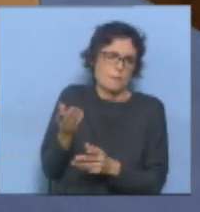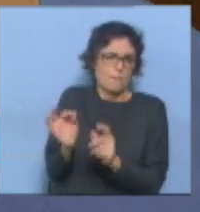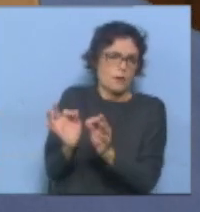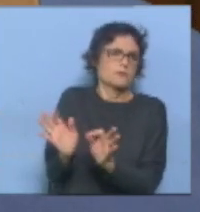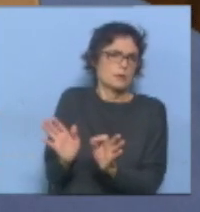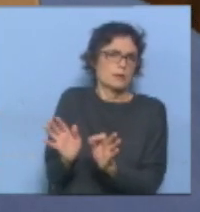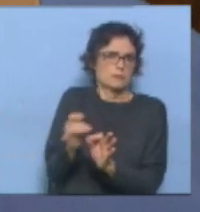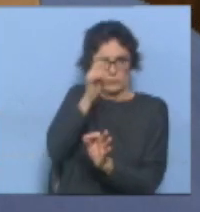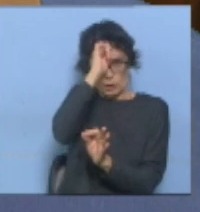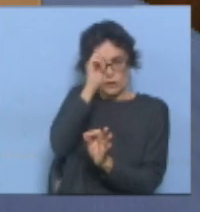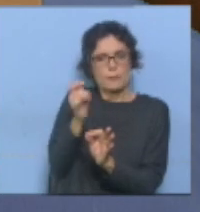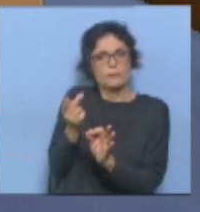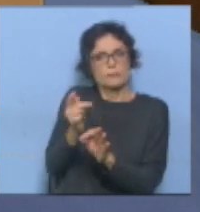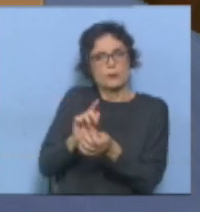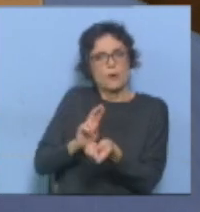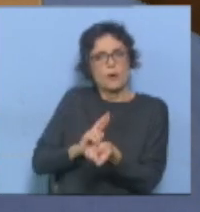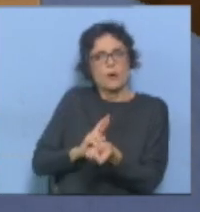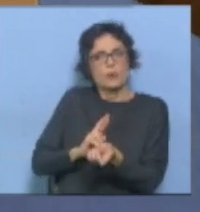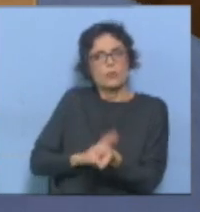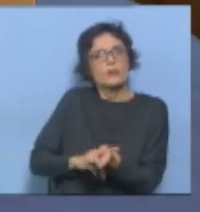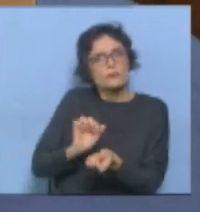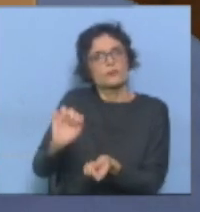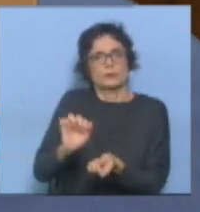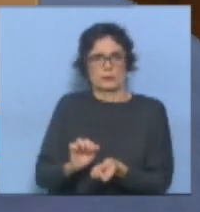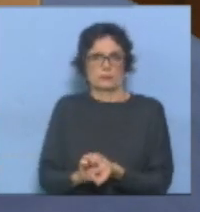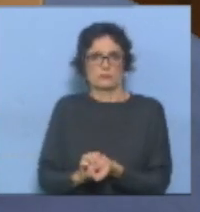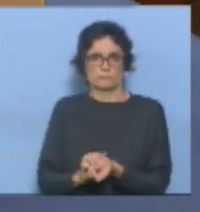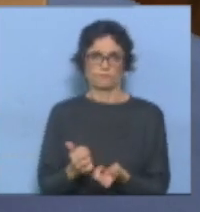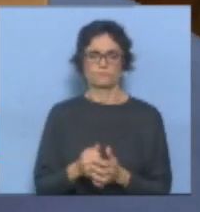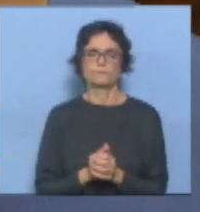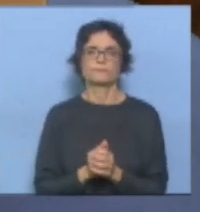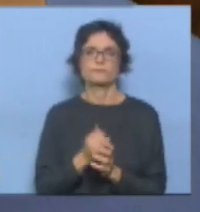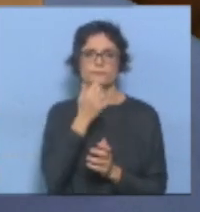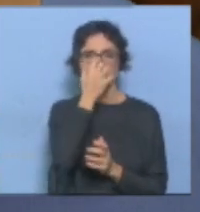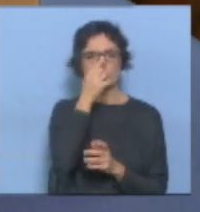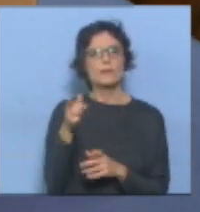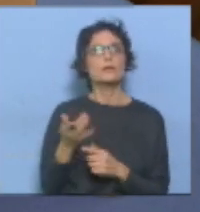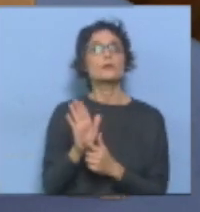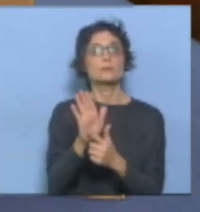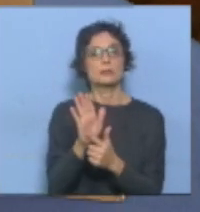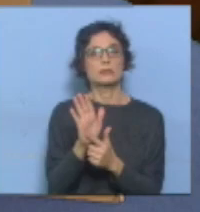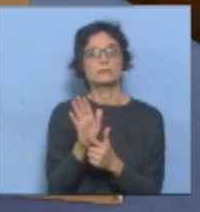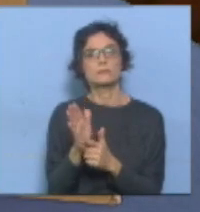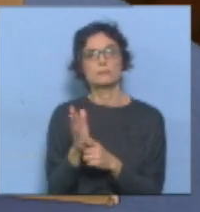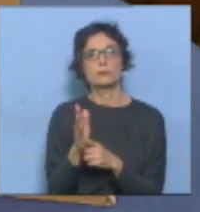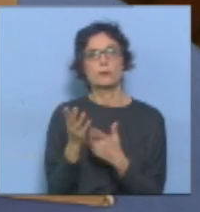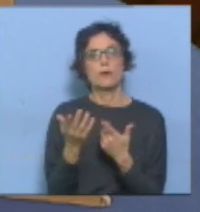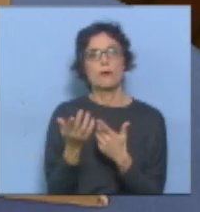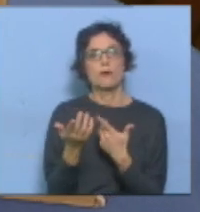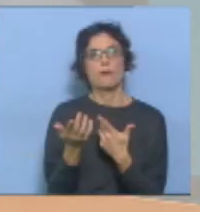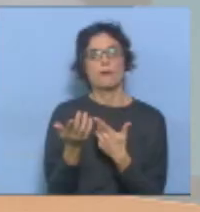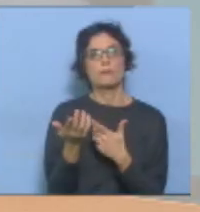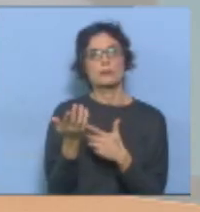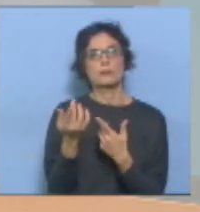mais com o respeito pelos ritmos dele. Isso sim. Poderíamos dizer que é um exemplo de boas práticas na integração da pessoa